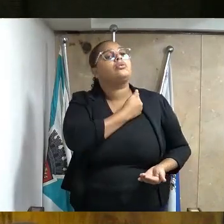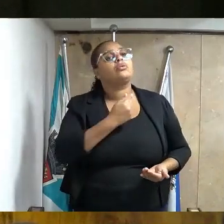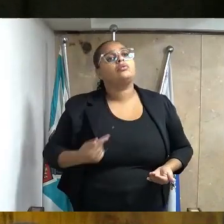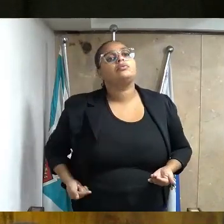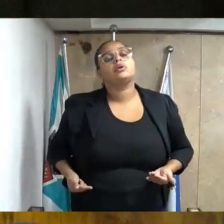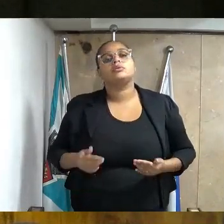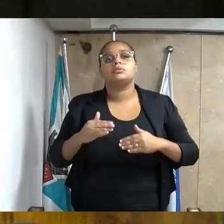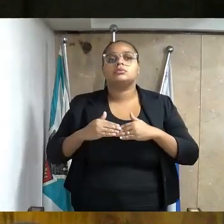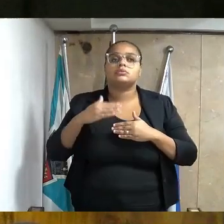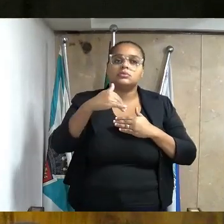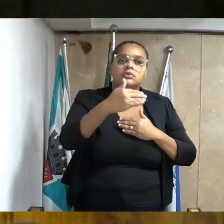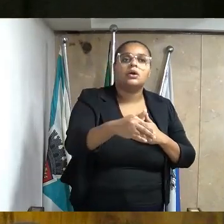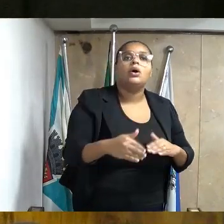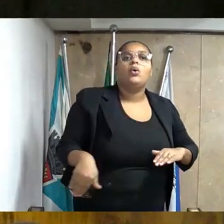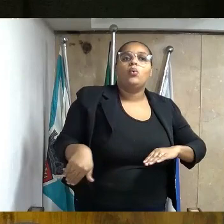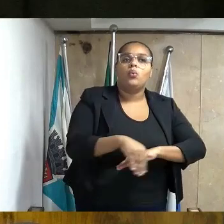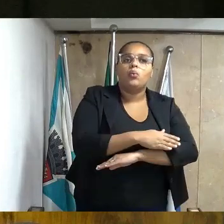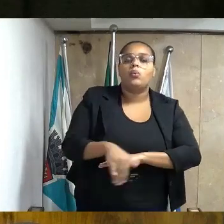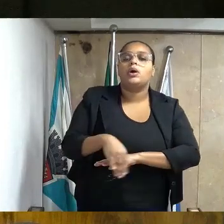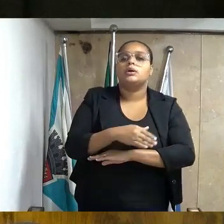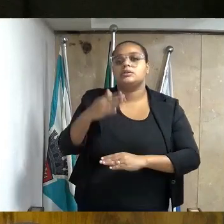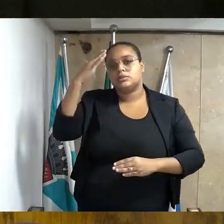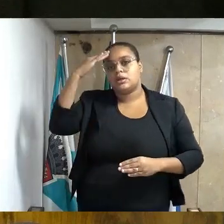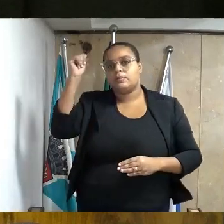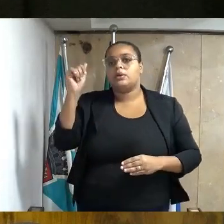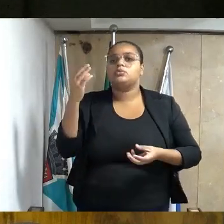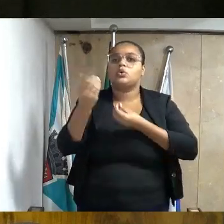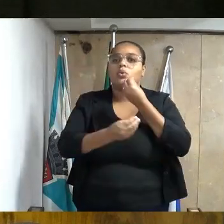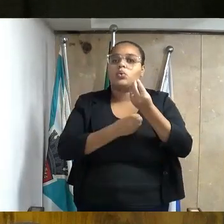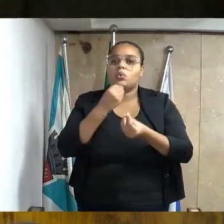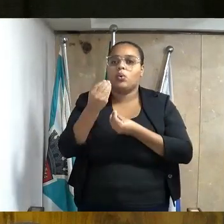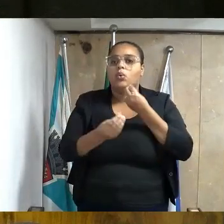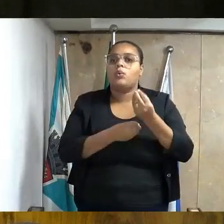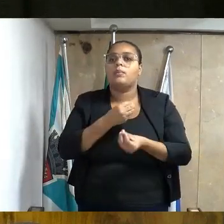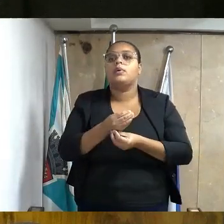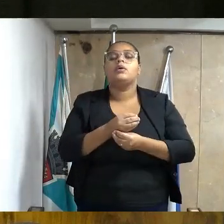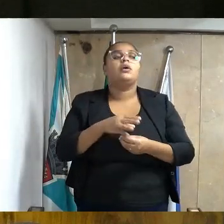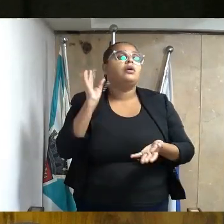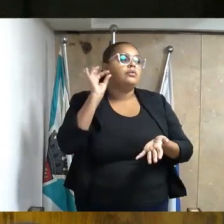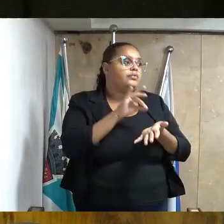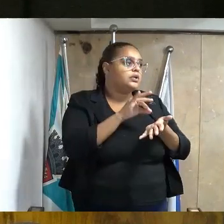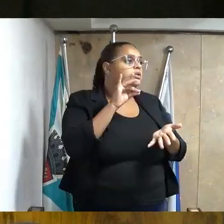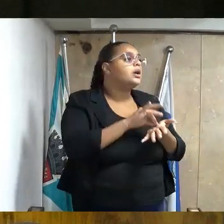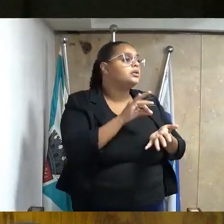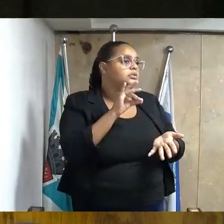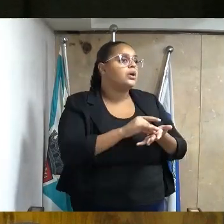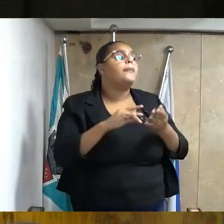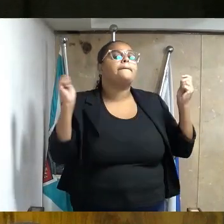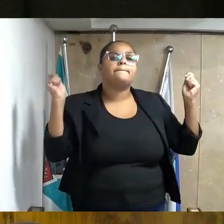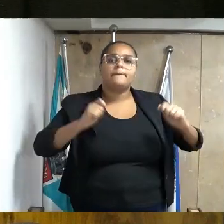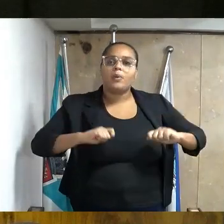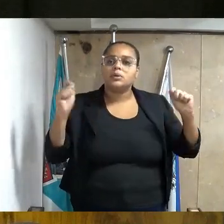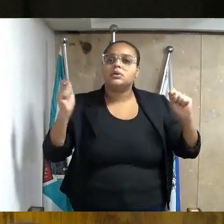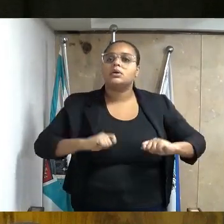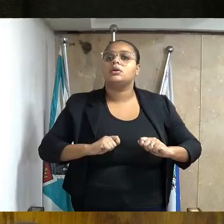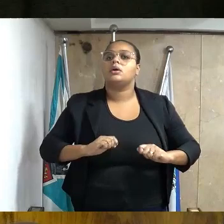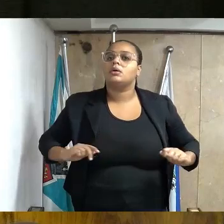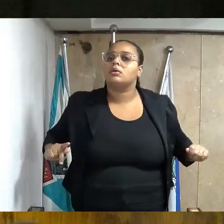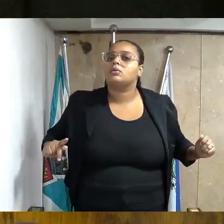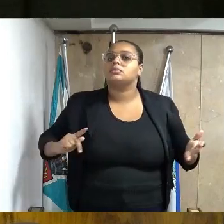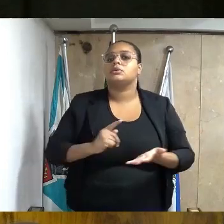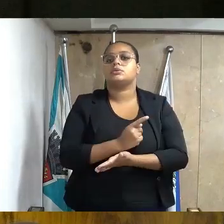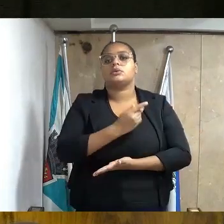ao passarmos pelas ruas, eles sabendo exatamente que aquilo ali era uma realidade, que aquilo ali poderia realmente um dia acontecer,